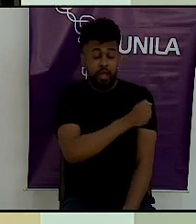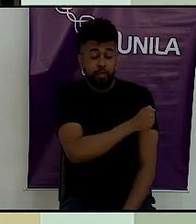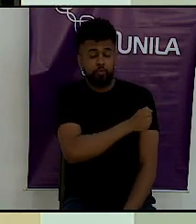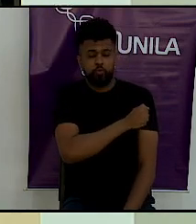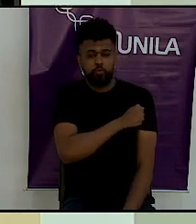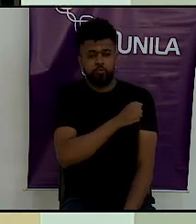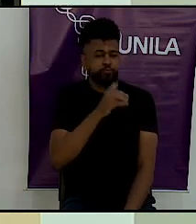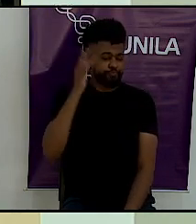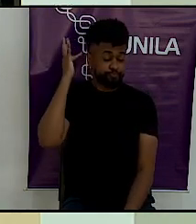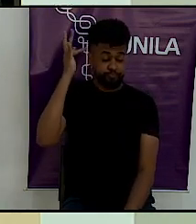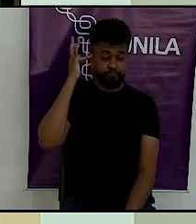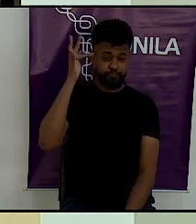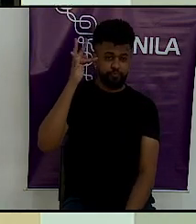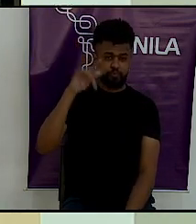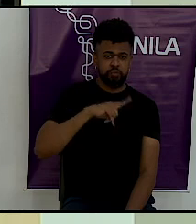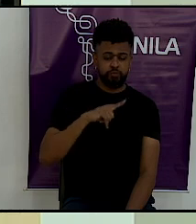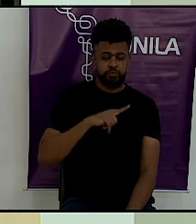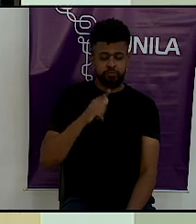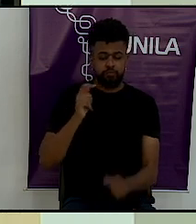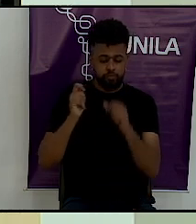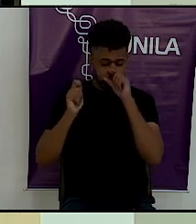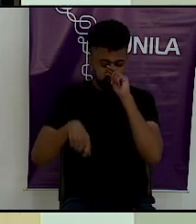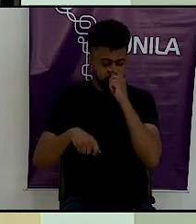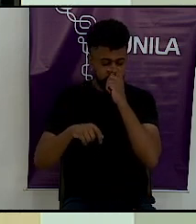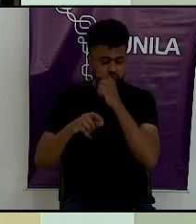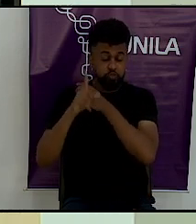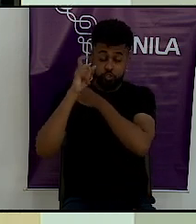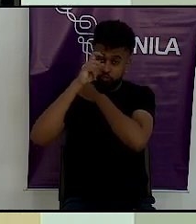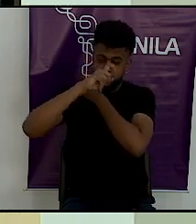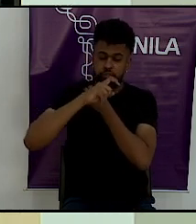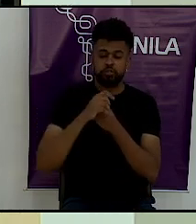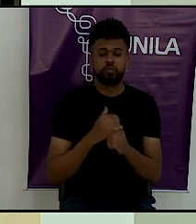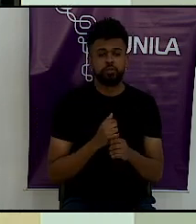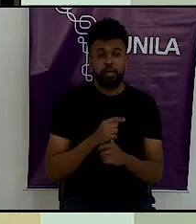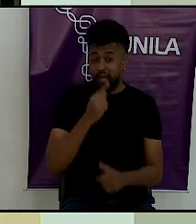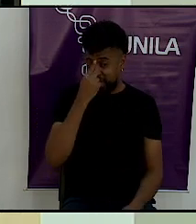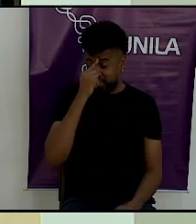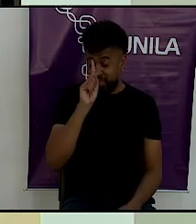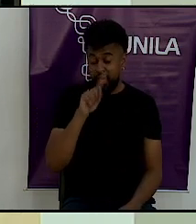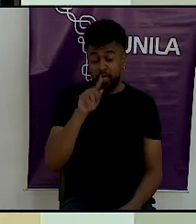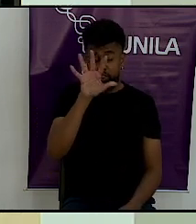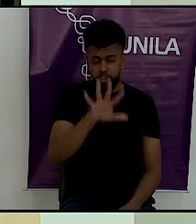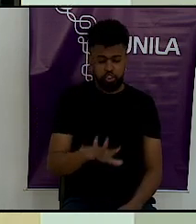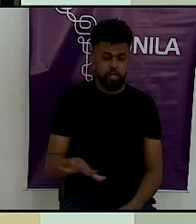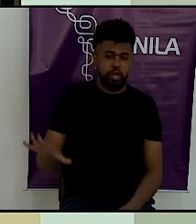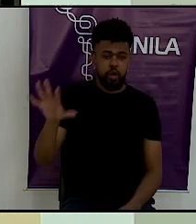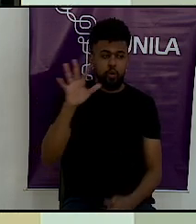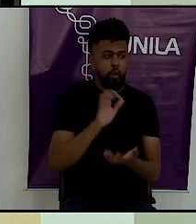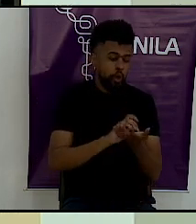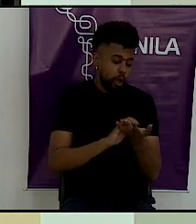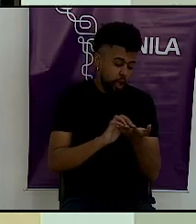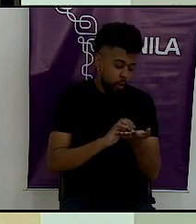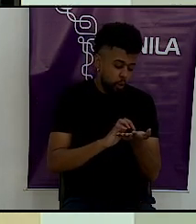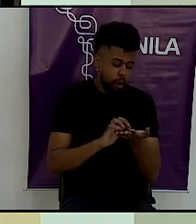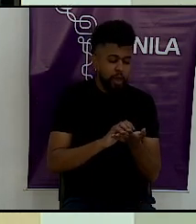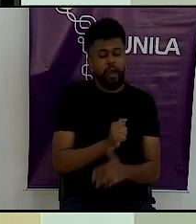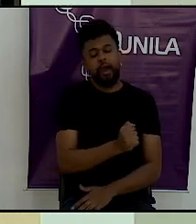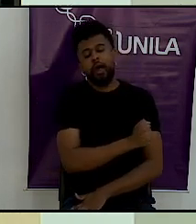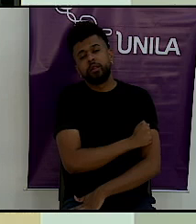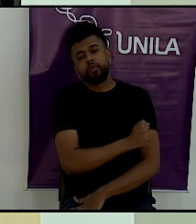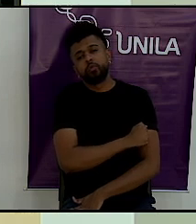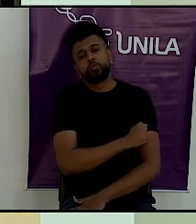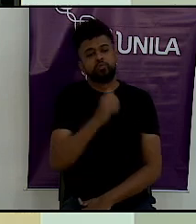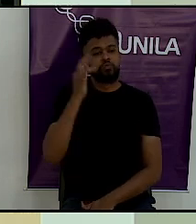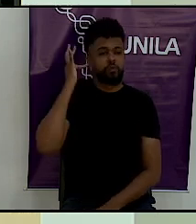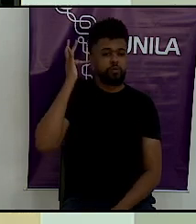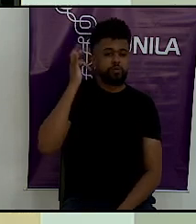que esses termos podem ser um pouco complexos, né, mas a ideia é passar uma ideia geral. Para calcular esse aluno equivalente da graduação,